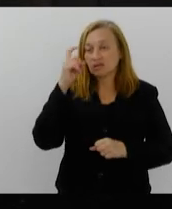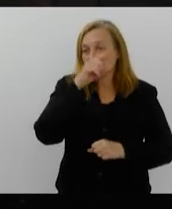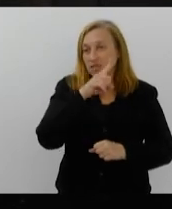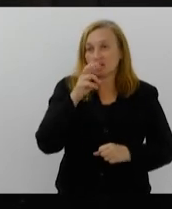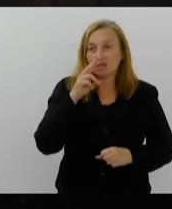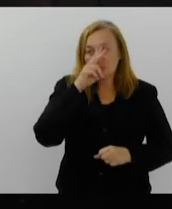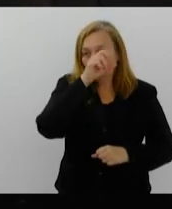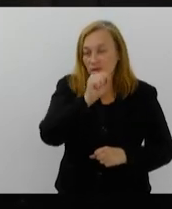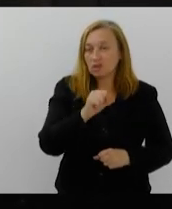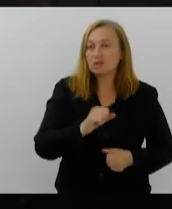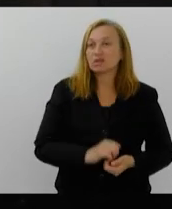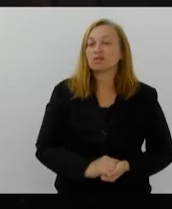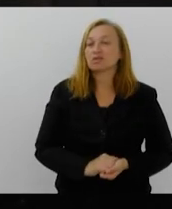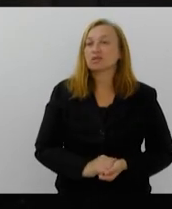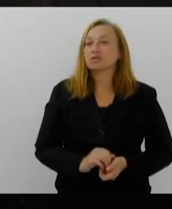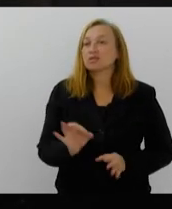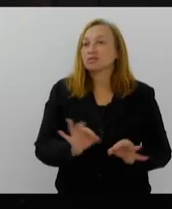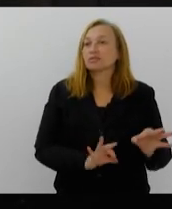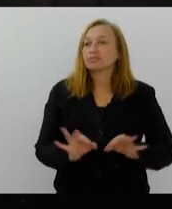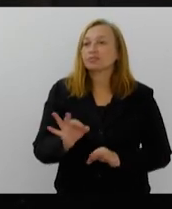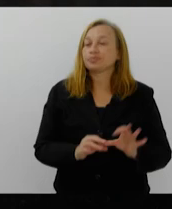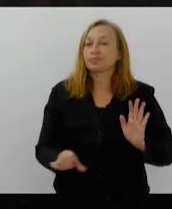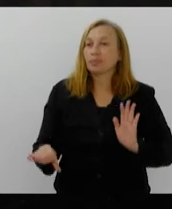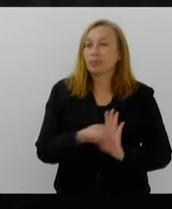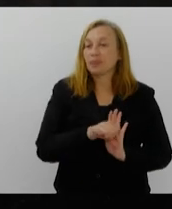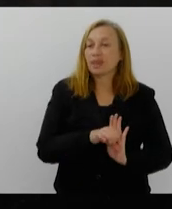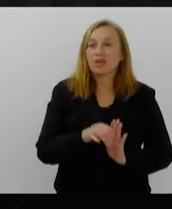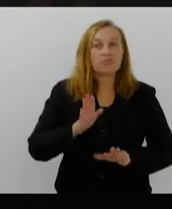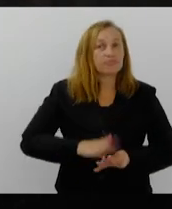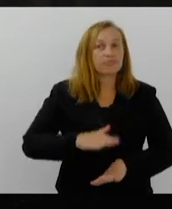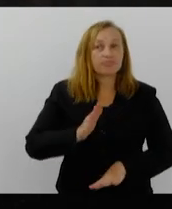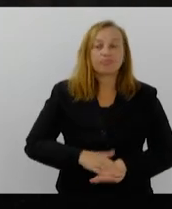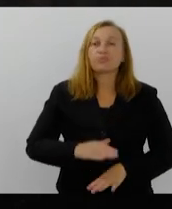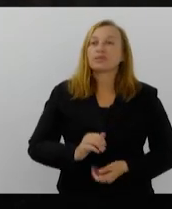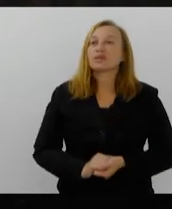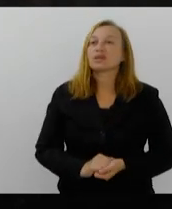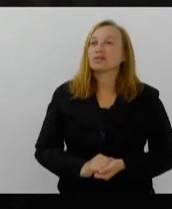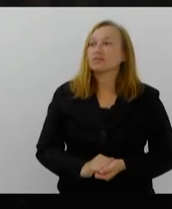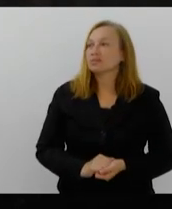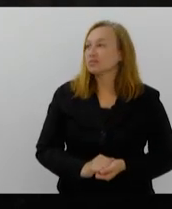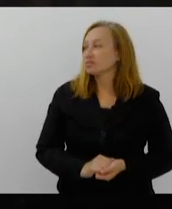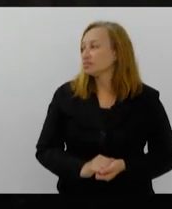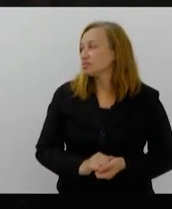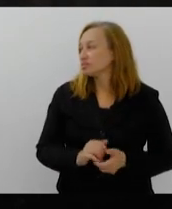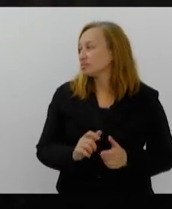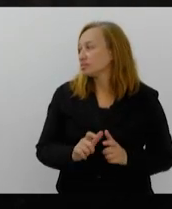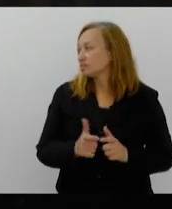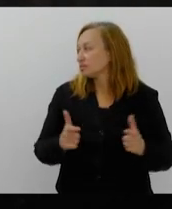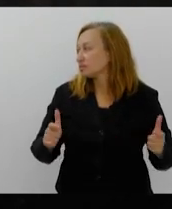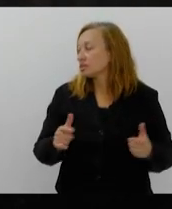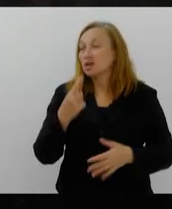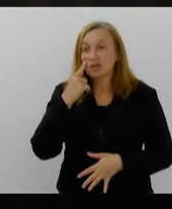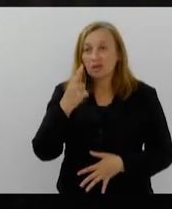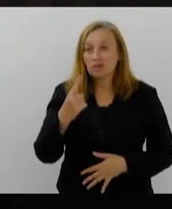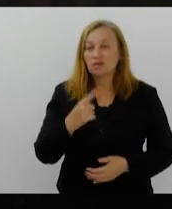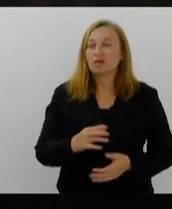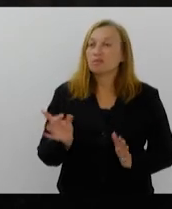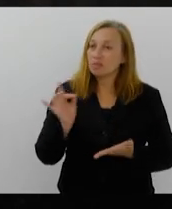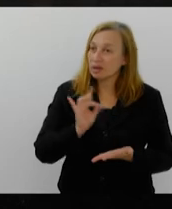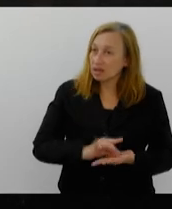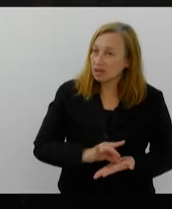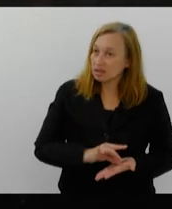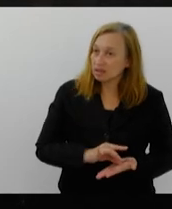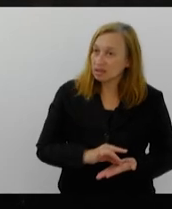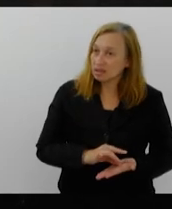fortalecimento das organizações criminosas que cada vez mais vêm atentando aos territórios. A gente vê uma realidade